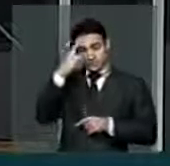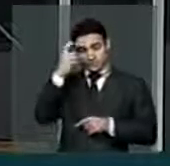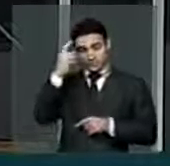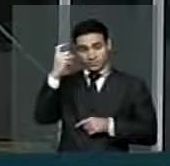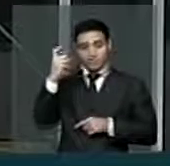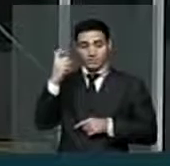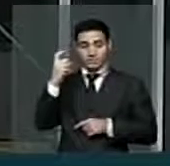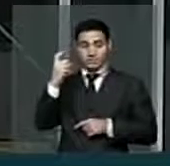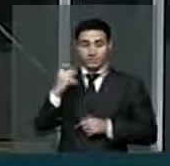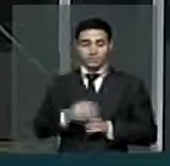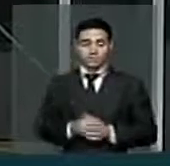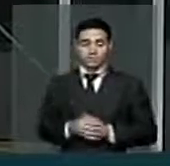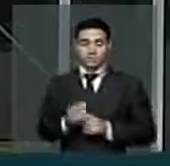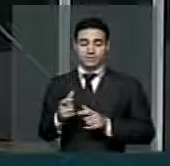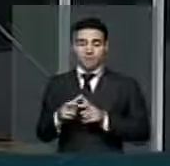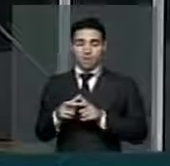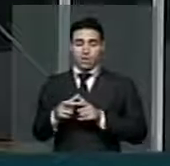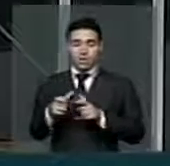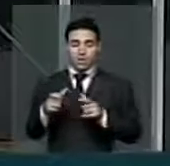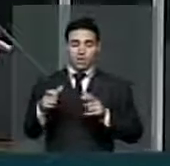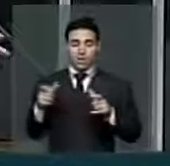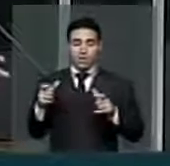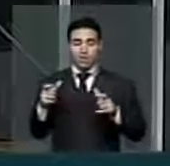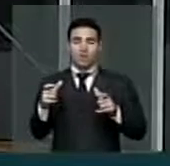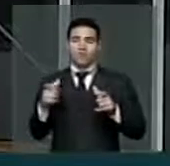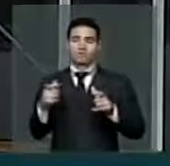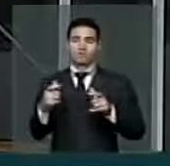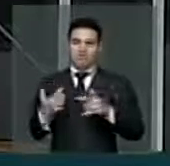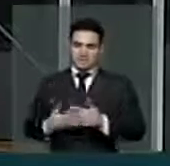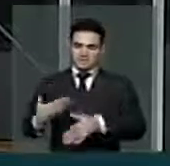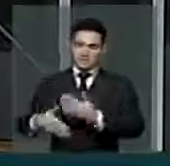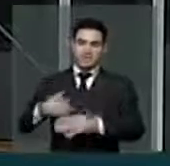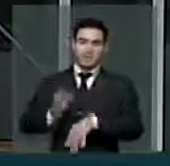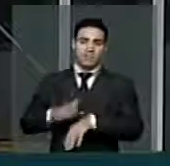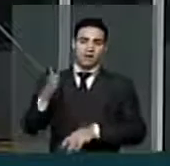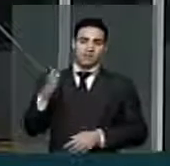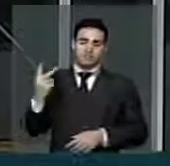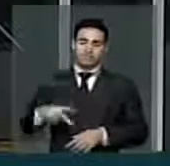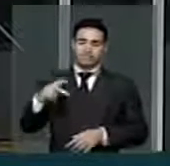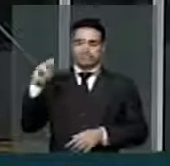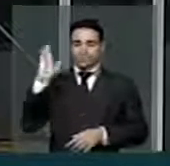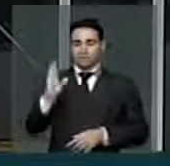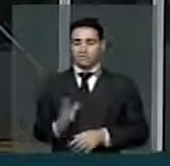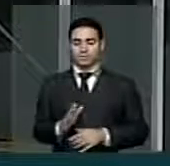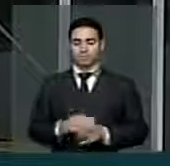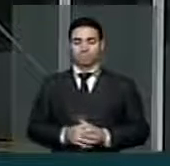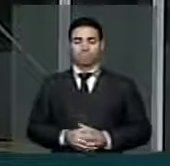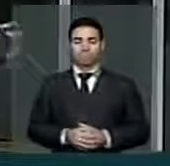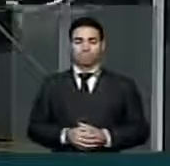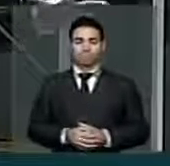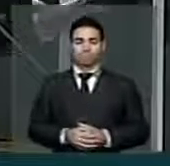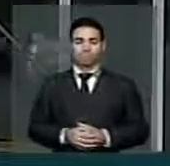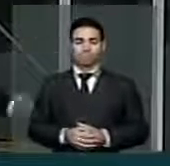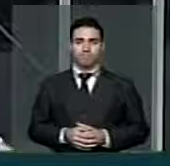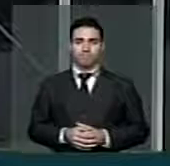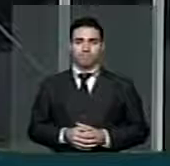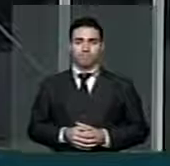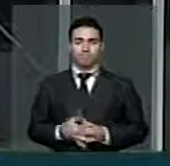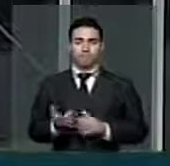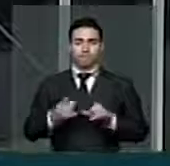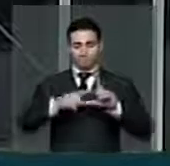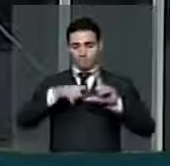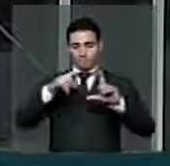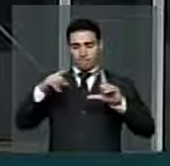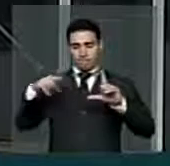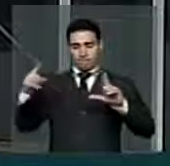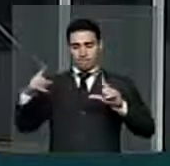violência crescente, galopante no nosso país. E os números da